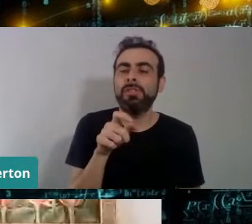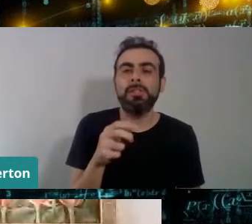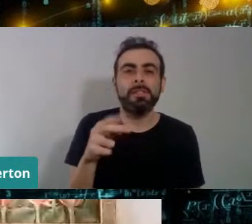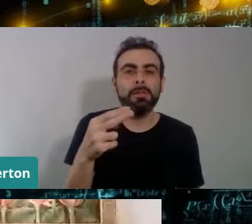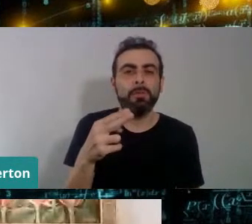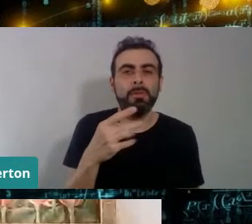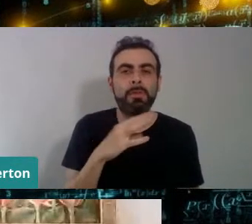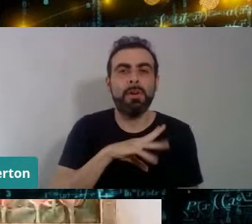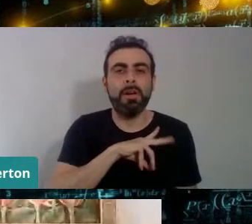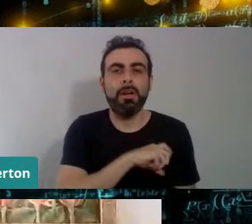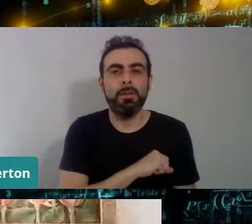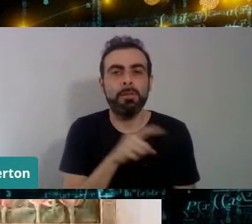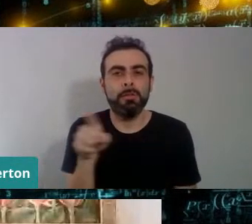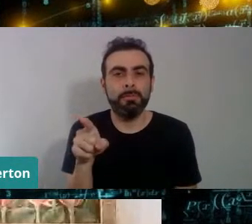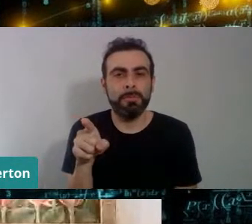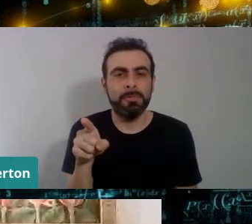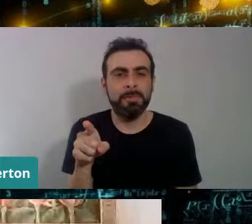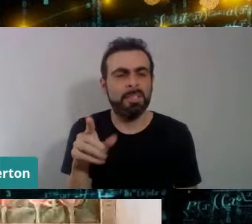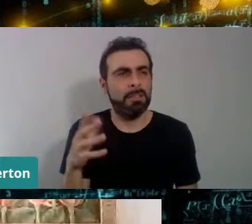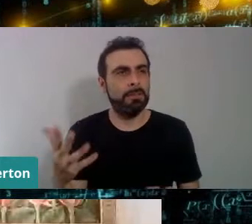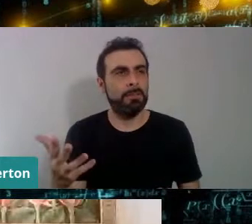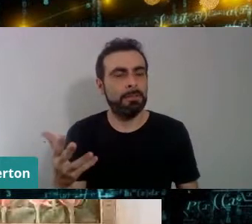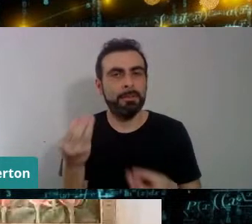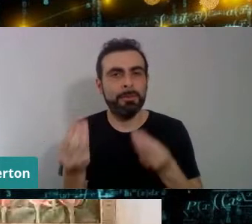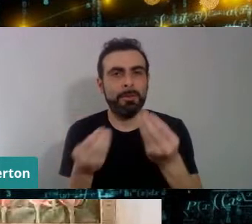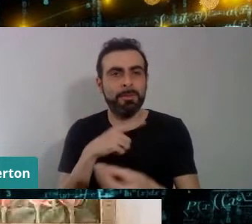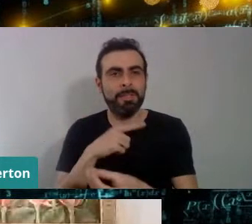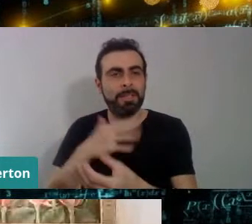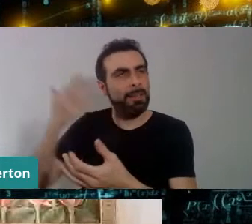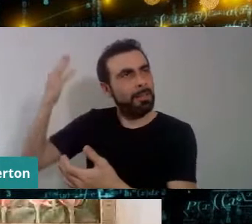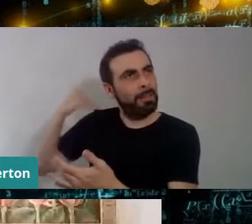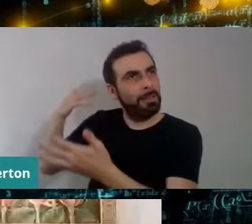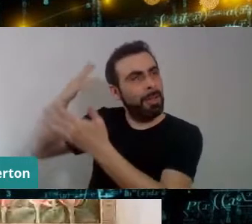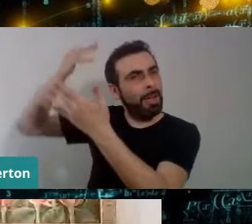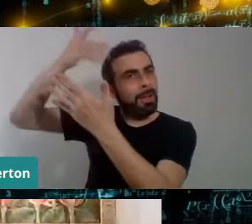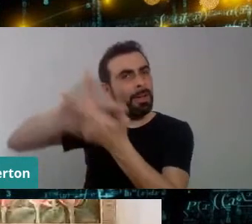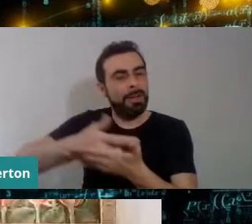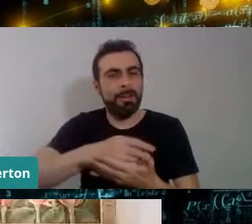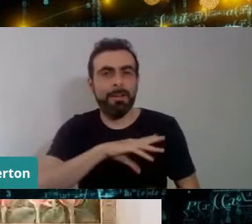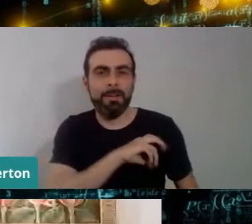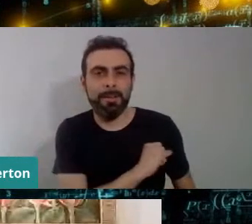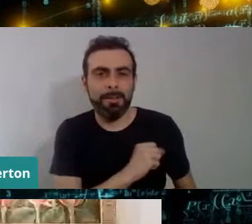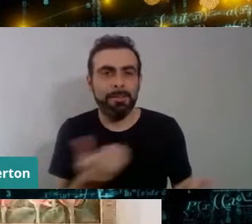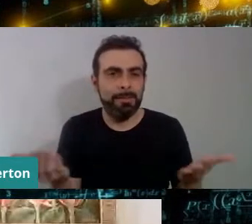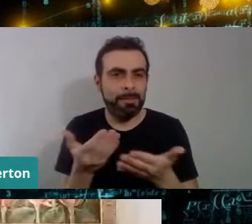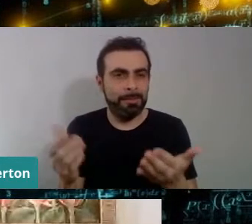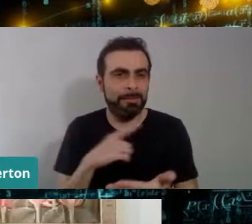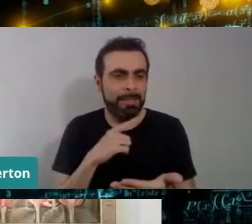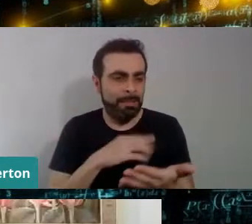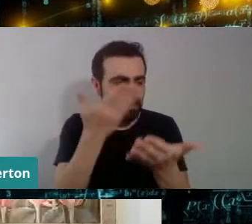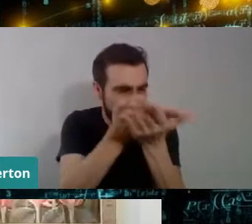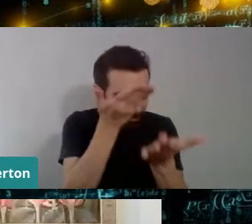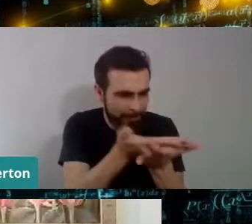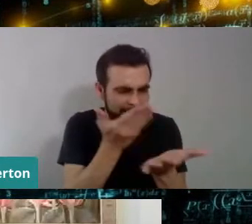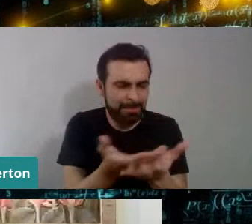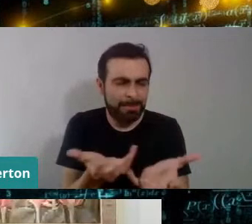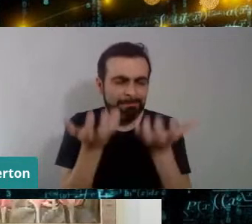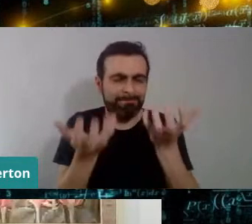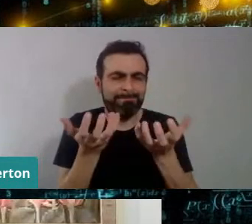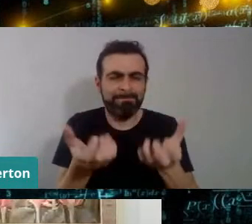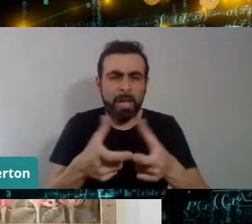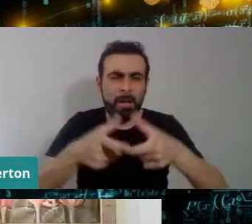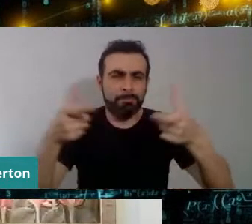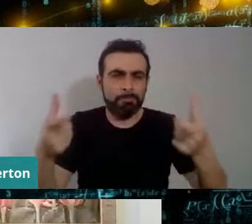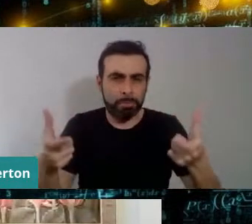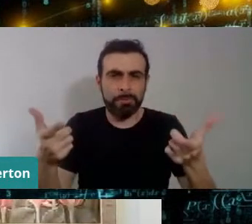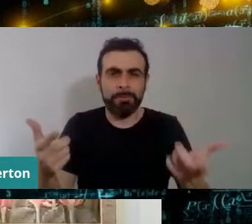fez eu voltar no tempo e ficar mais apaixonado pela matemática e começar a estudar mais ainda. E